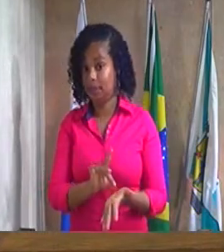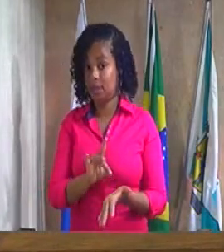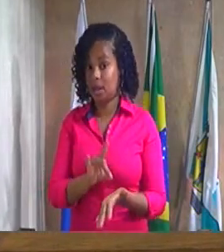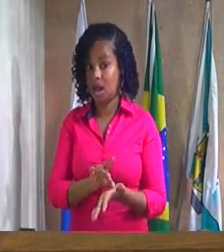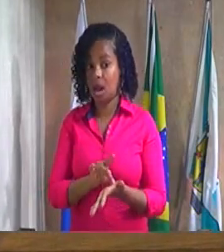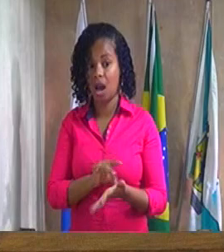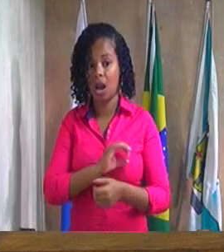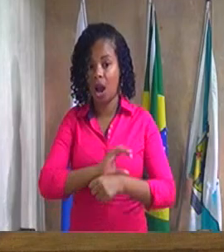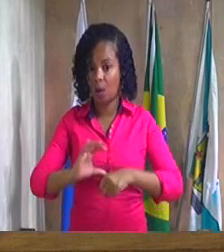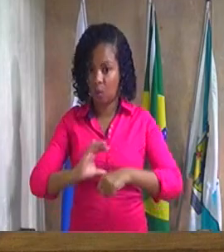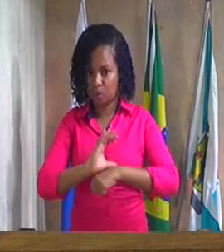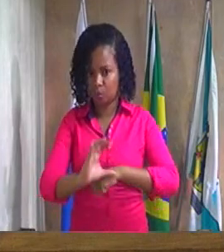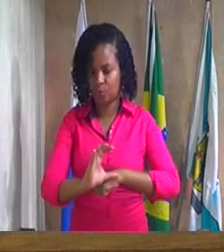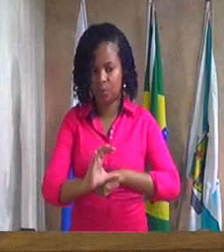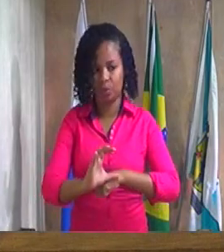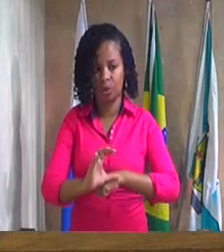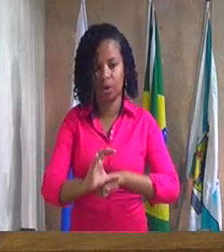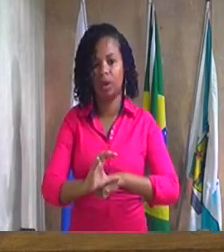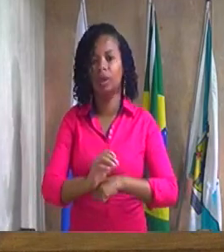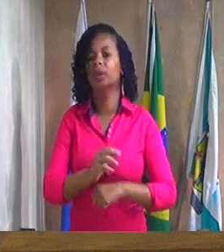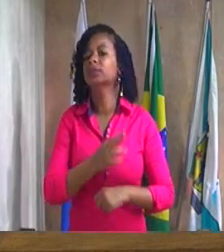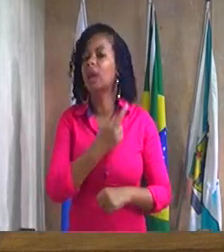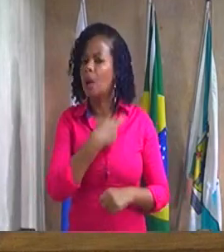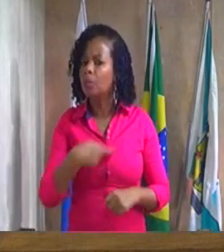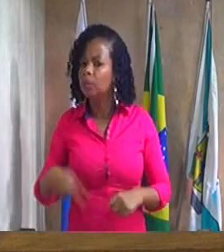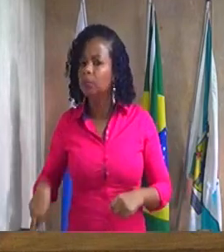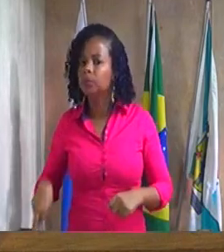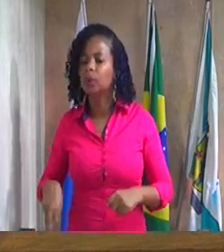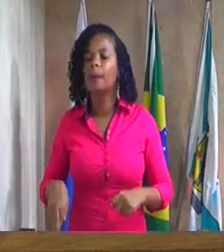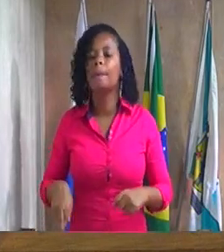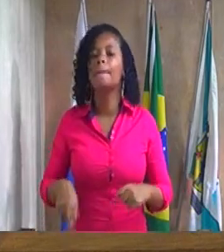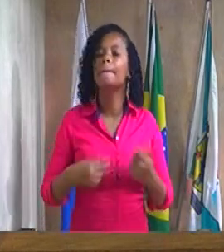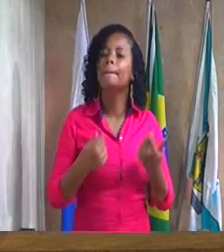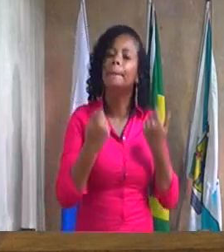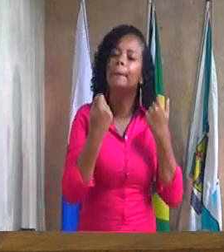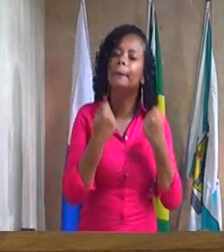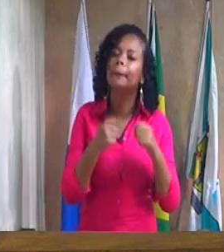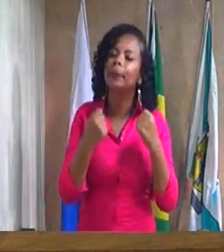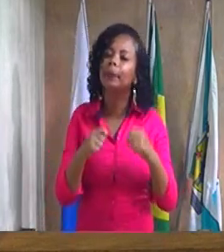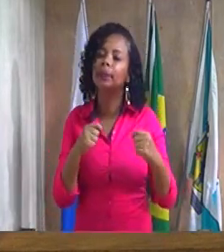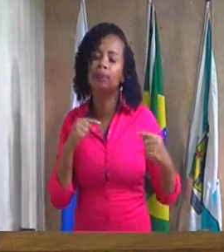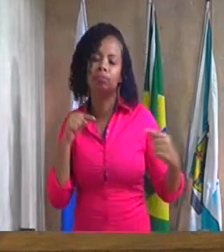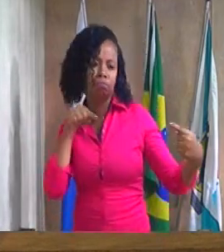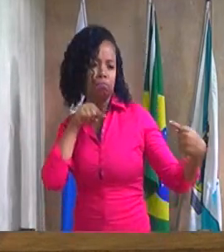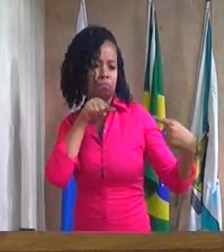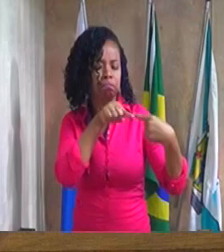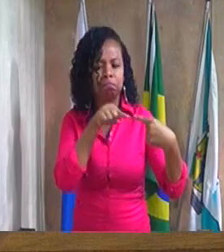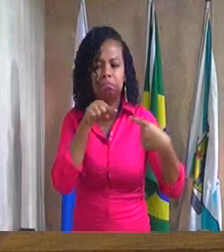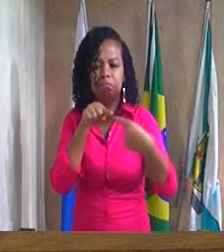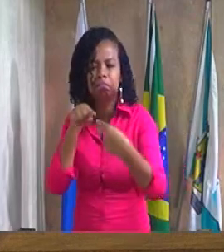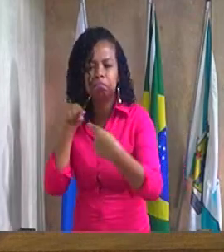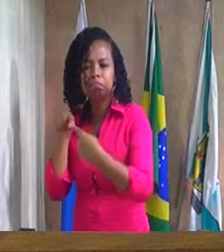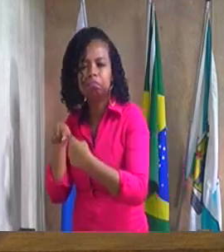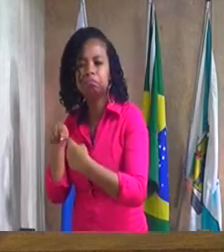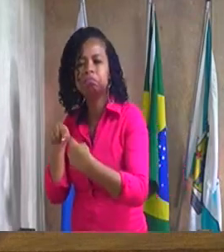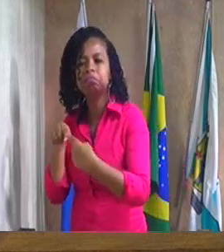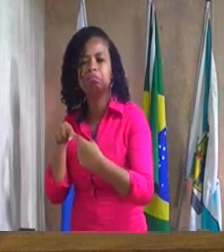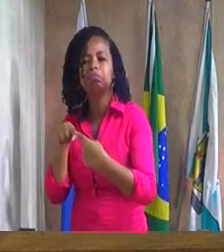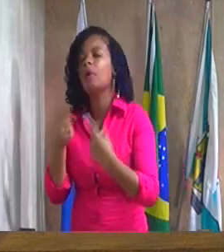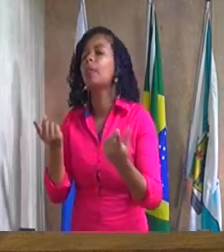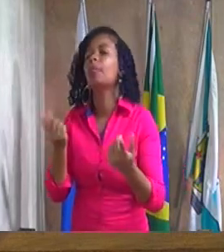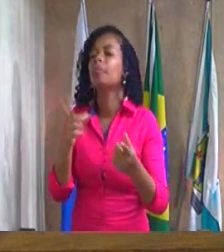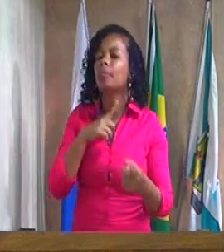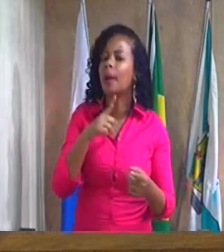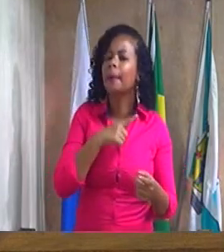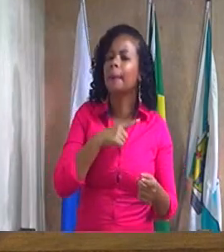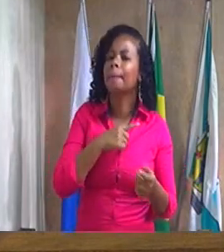que a Constituição da República, ela é uma fonte de princípios. Vários